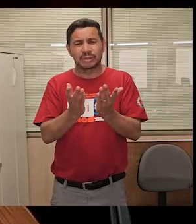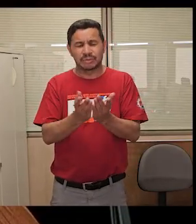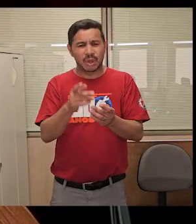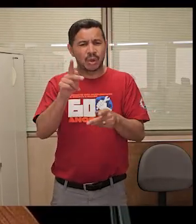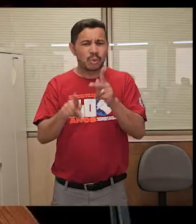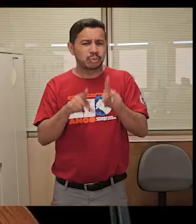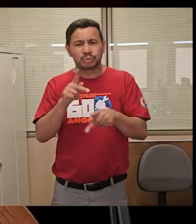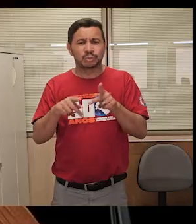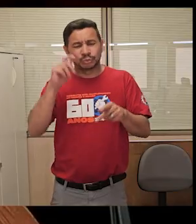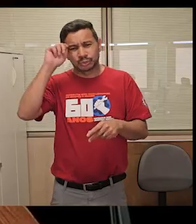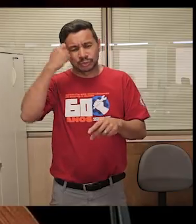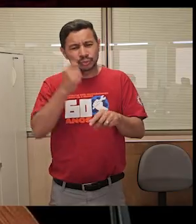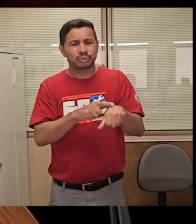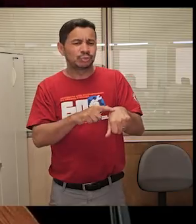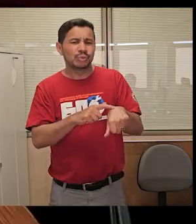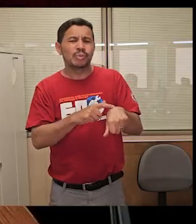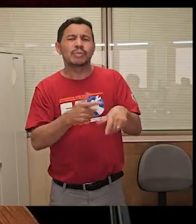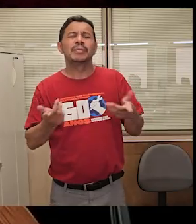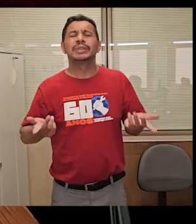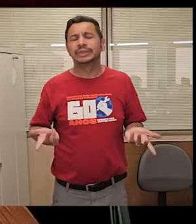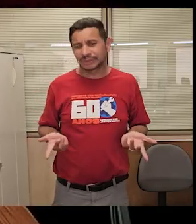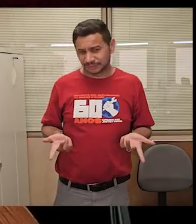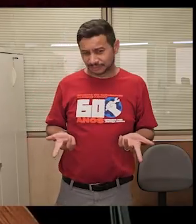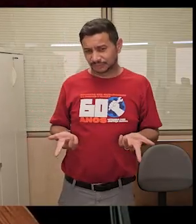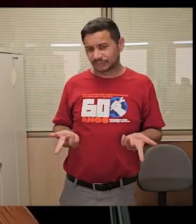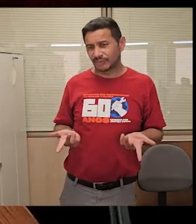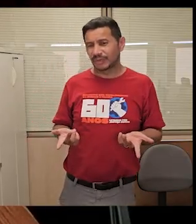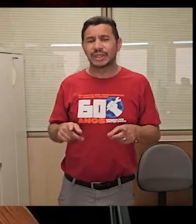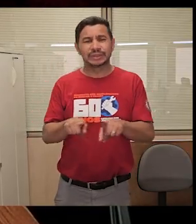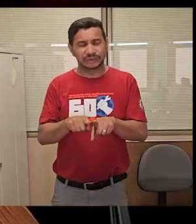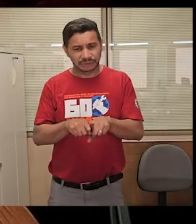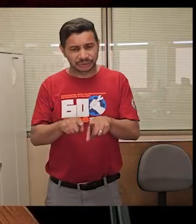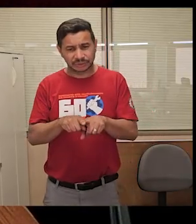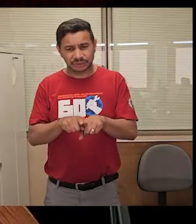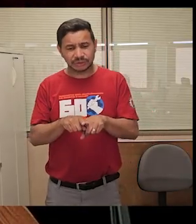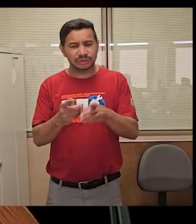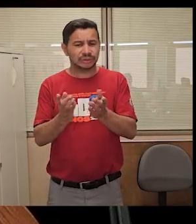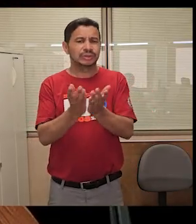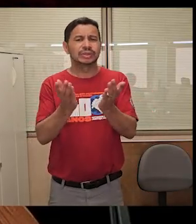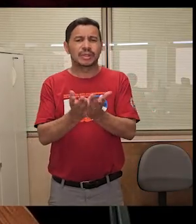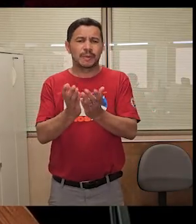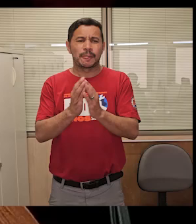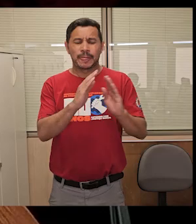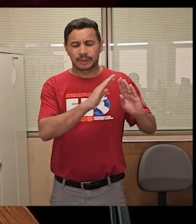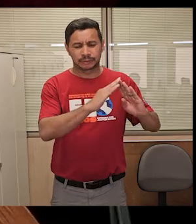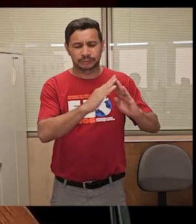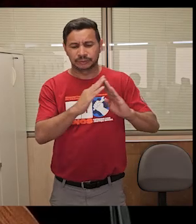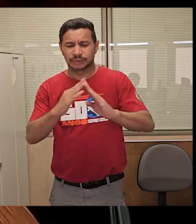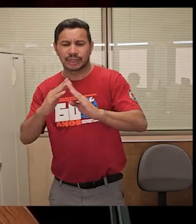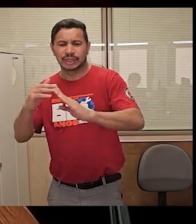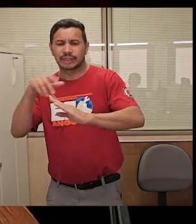preta, população de comunidades tradicionais, ribeirinhas,